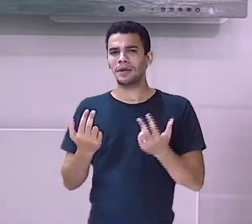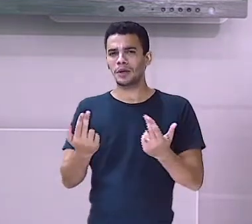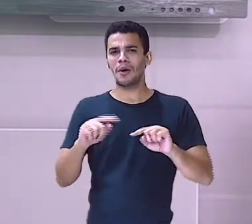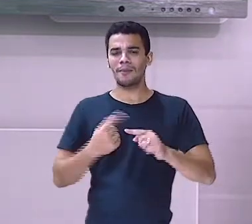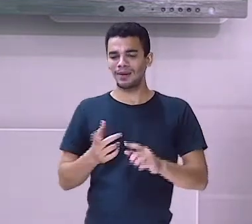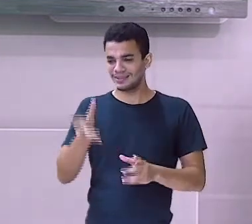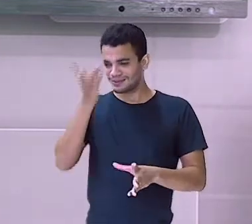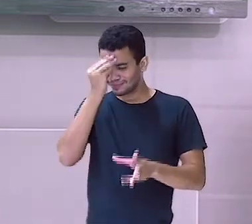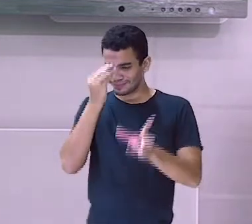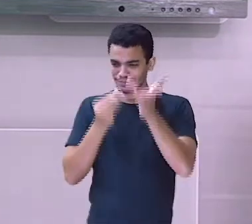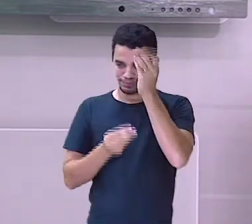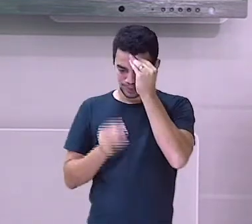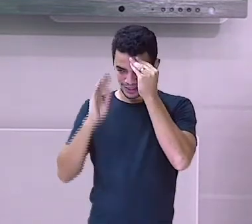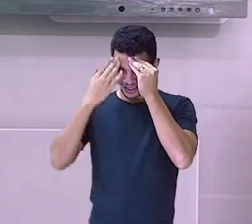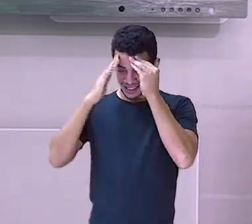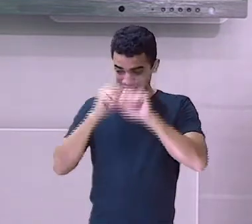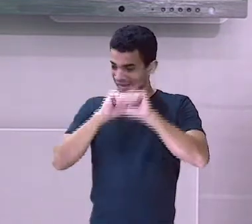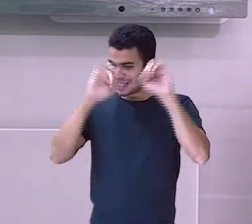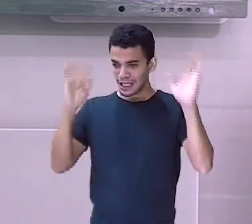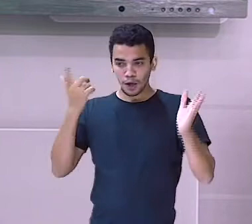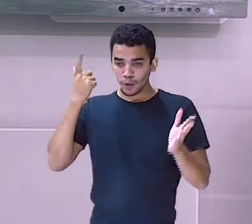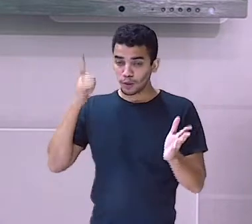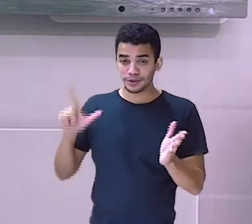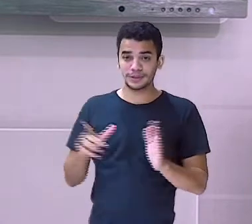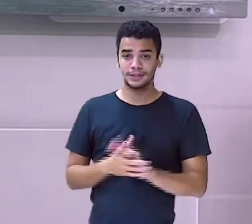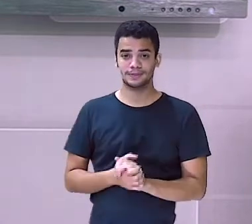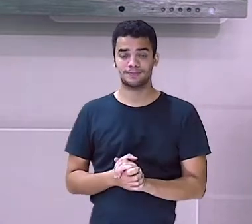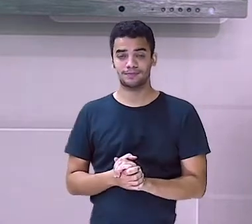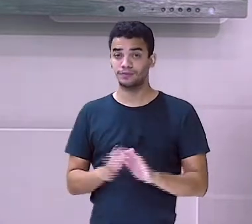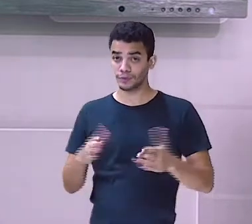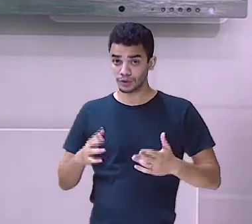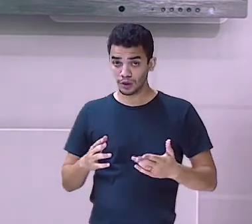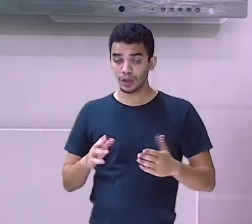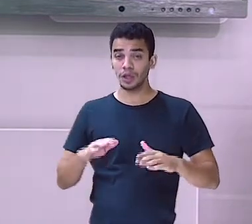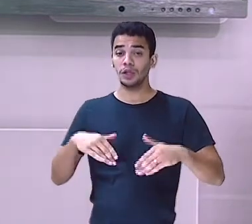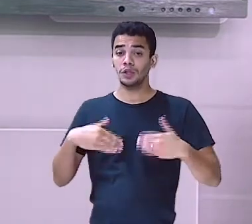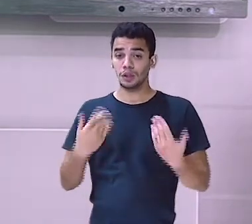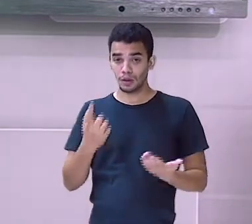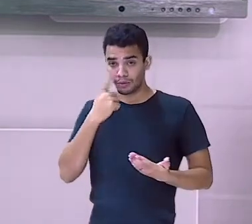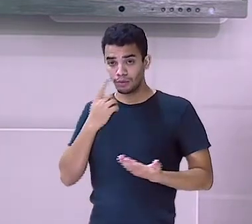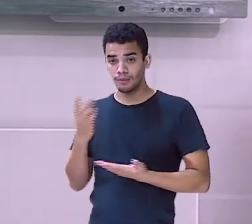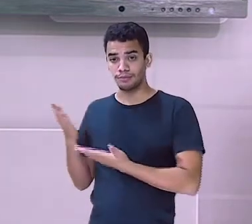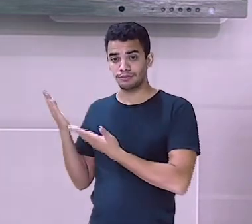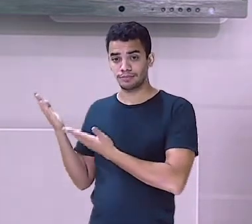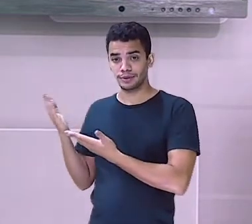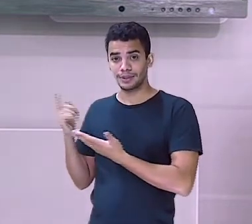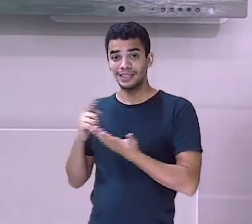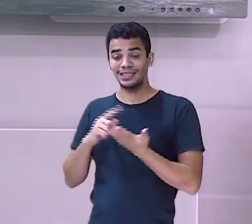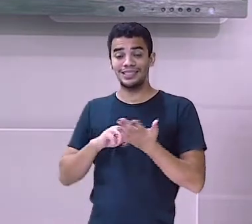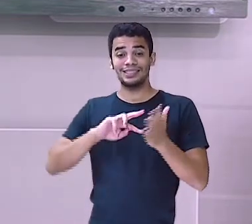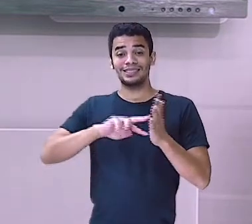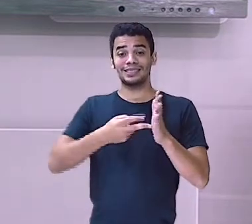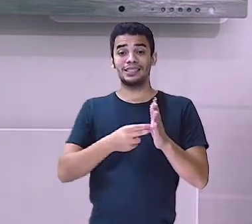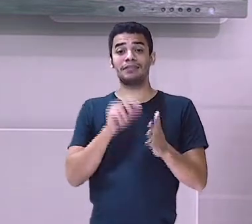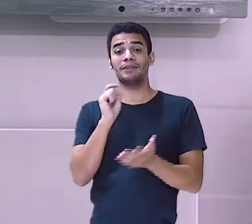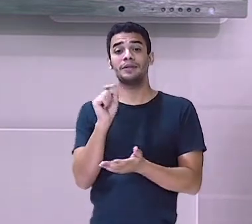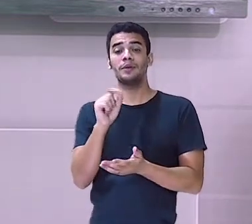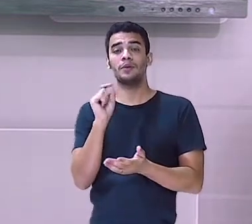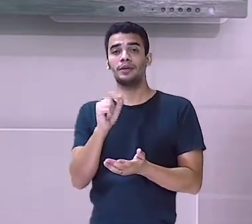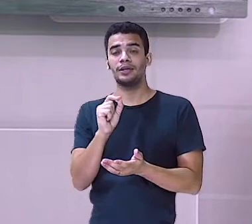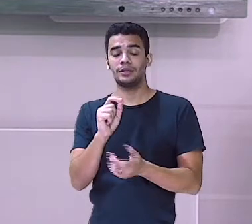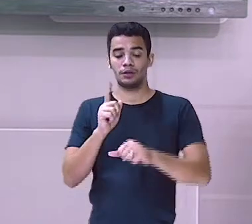ouvir recursos naturais. O que são os recursos naturais? Eles são elementos que são retirados da